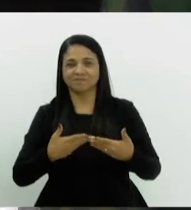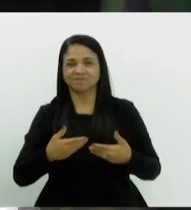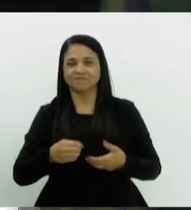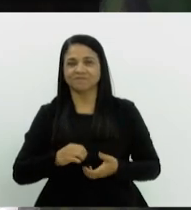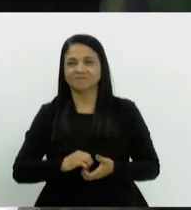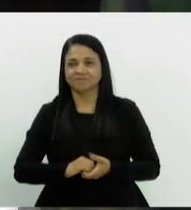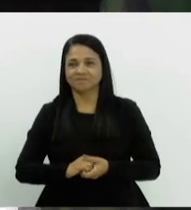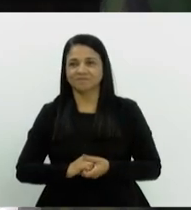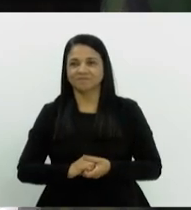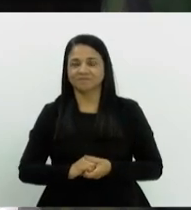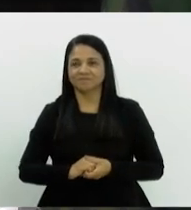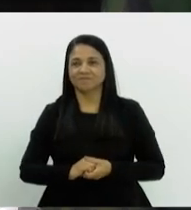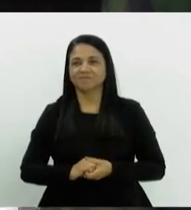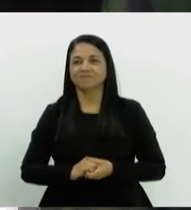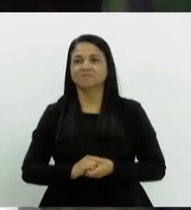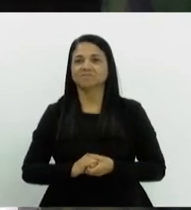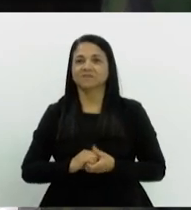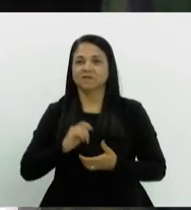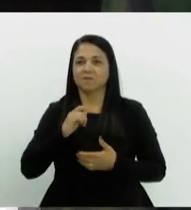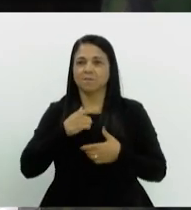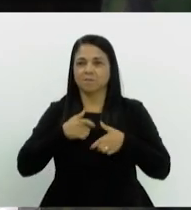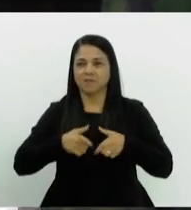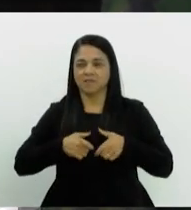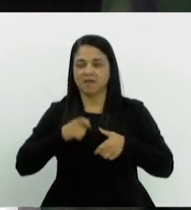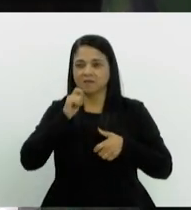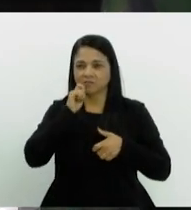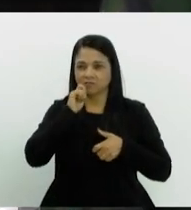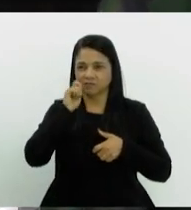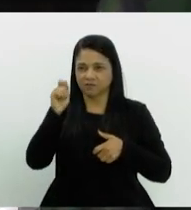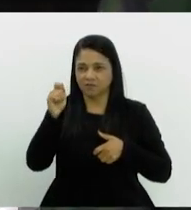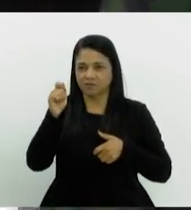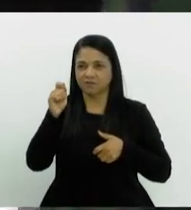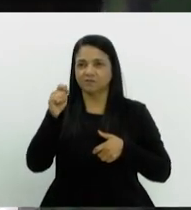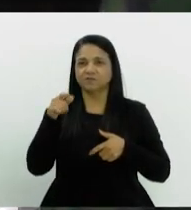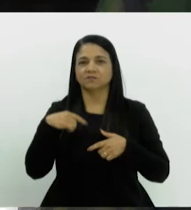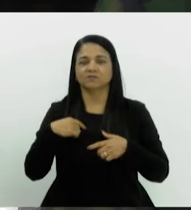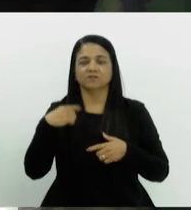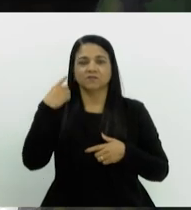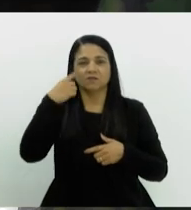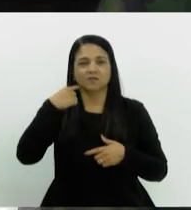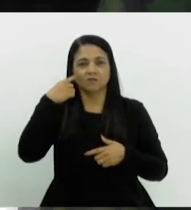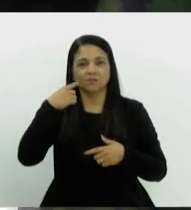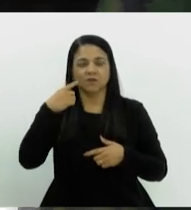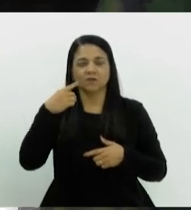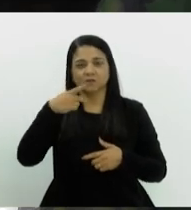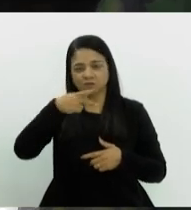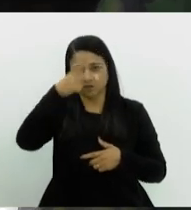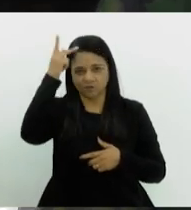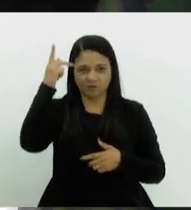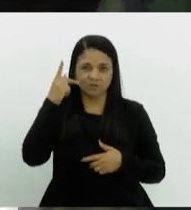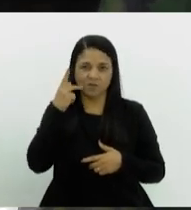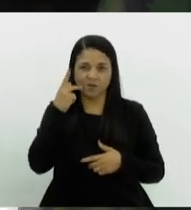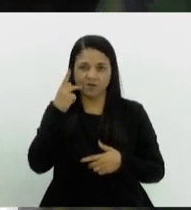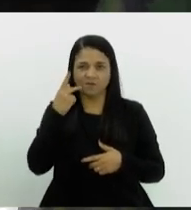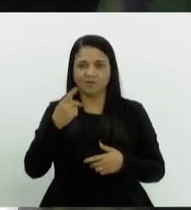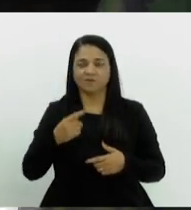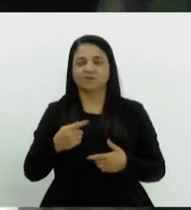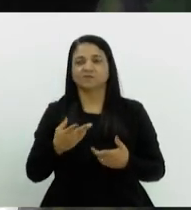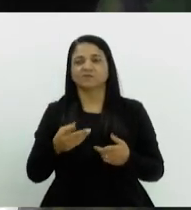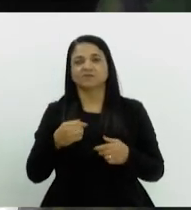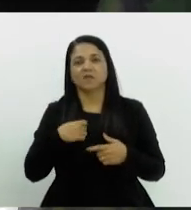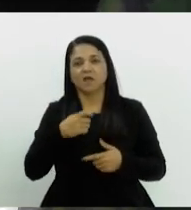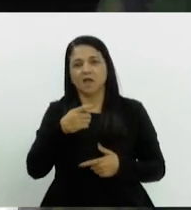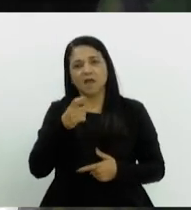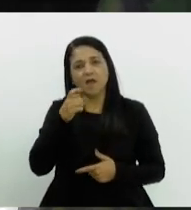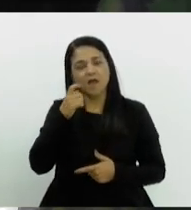da medalha Tiradentes. O meu paraninfo foi o deputado Luiz Paulo, também, a quem tenho muita